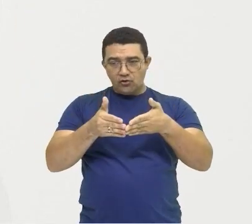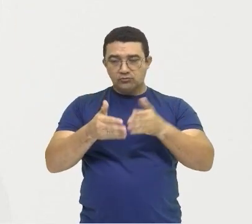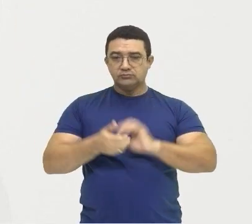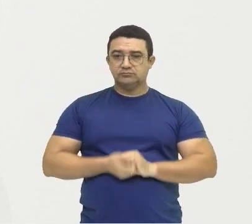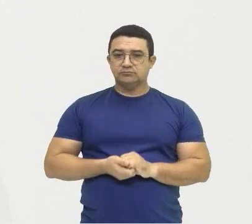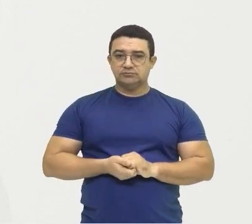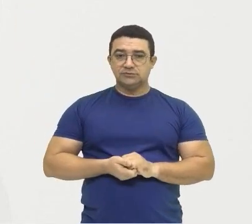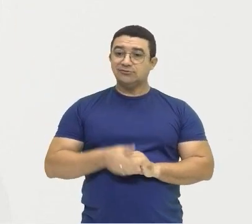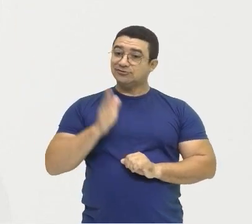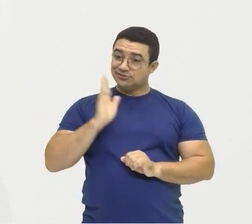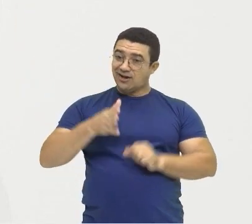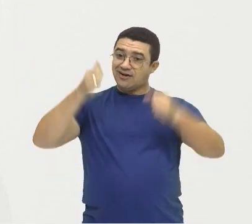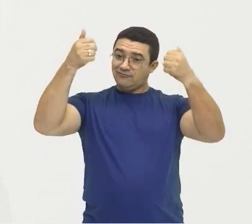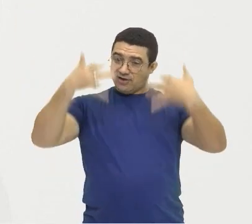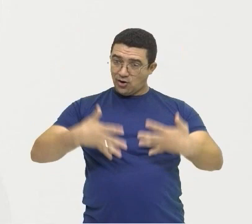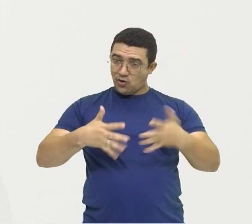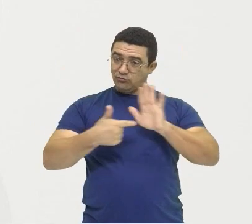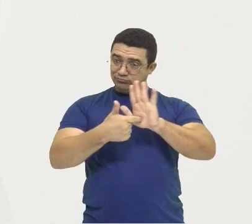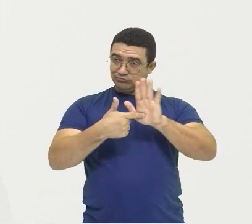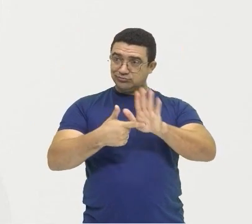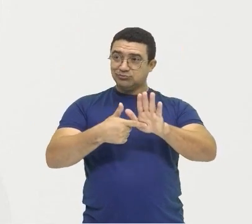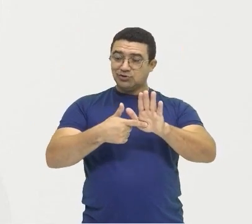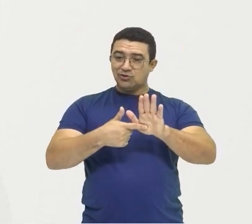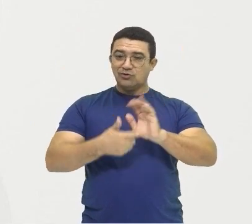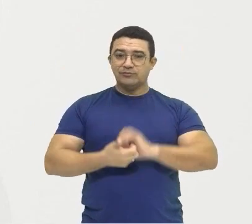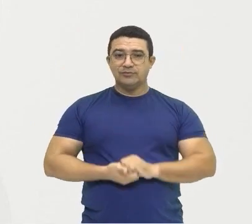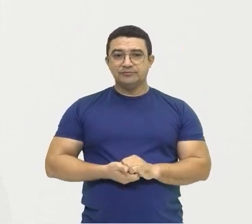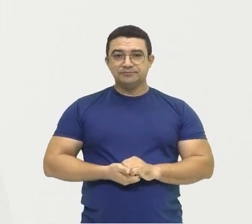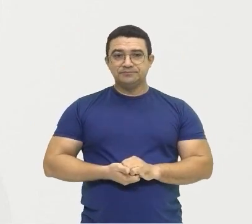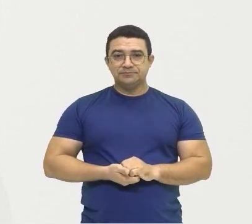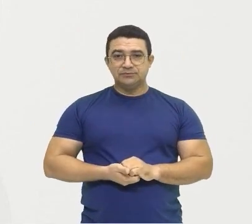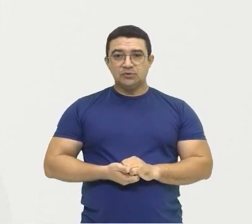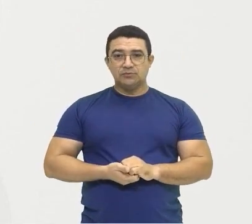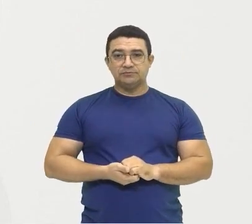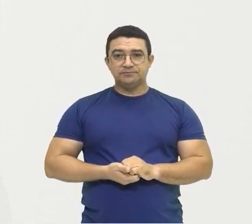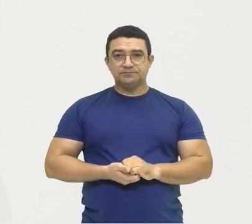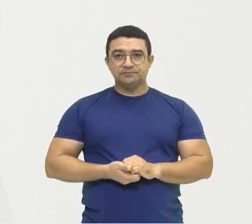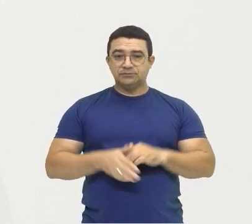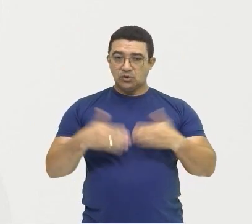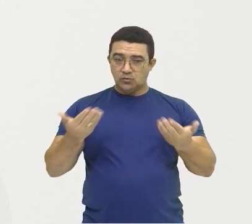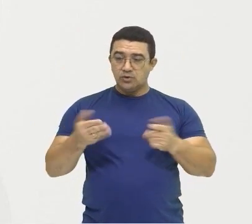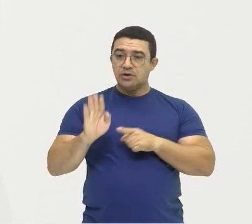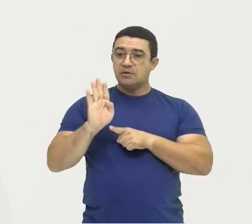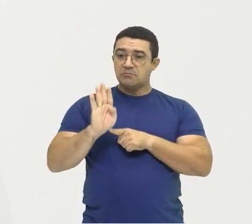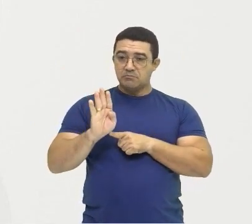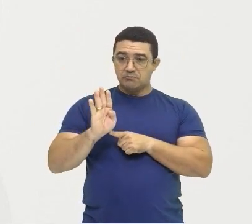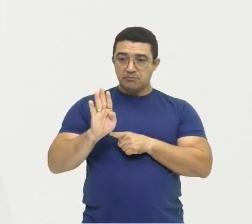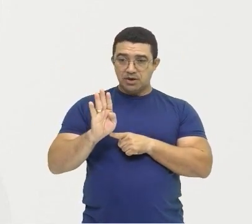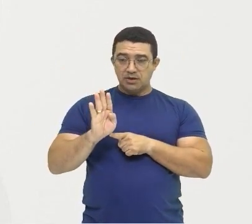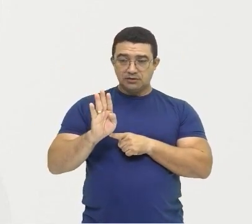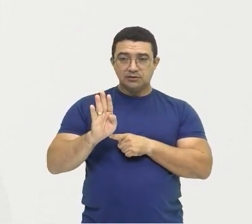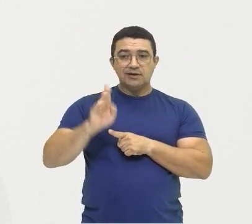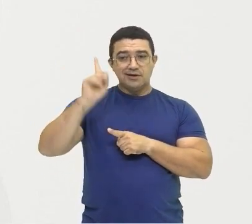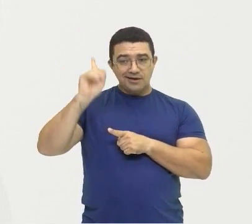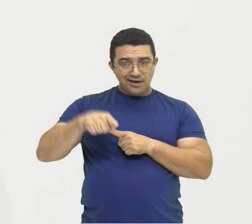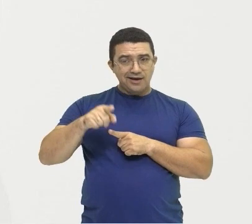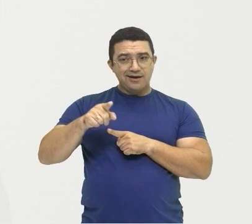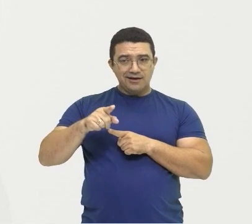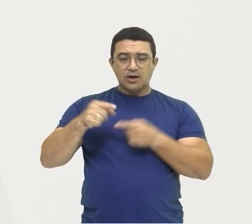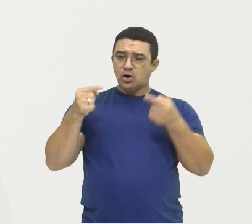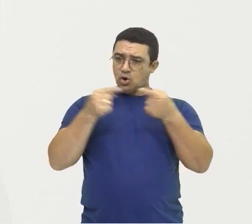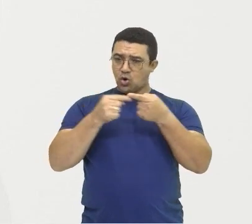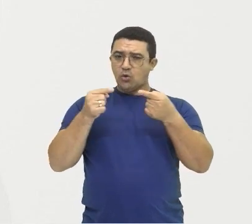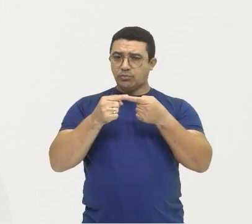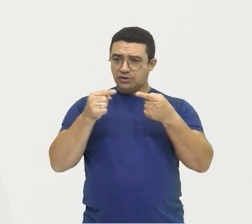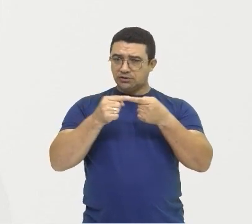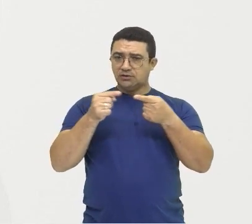isso aqui quando eu mostrei para você o enunciado da primeira lei. Então a letra B, ela traduz muito bem o que